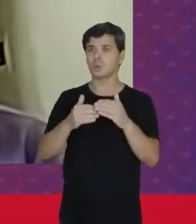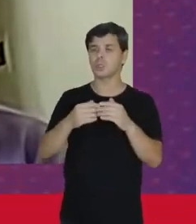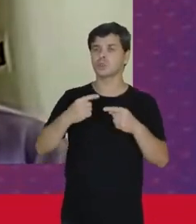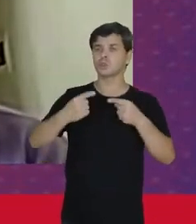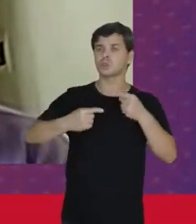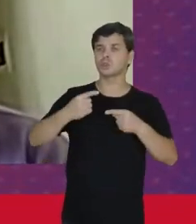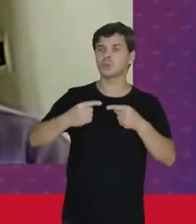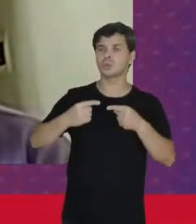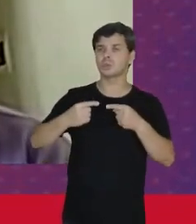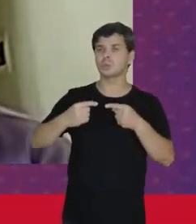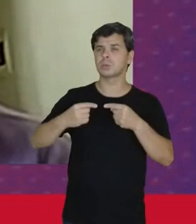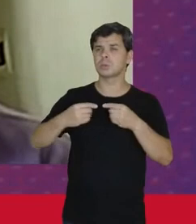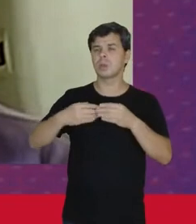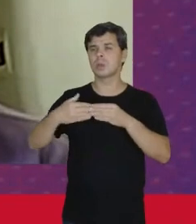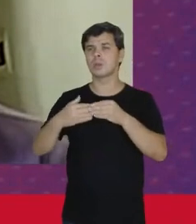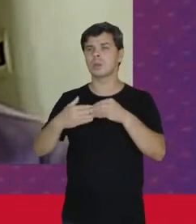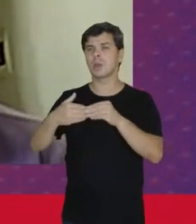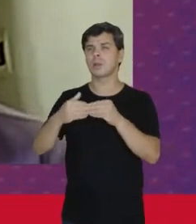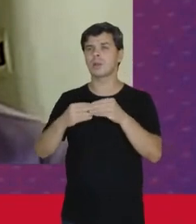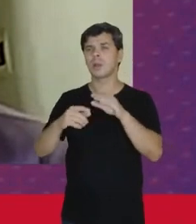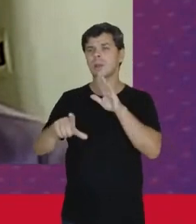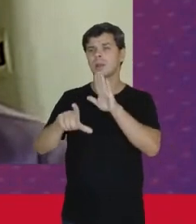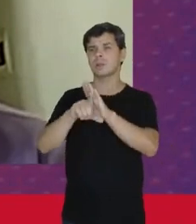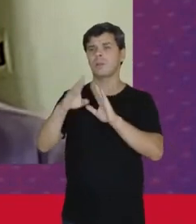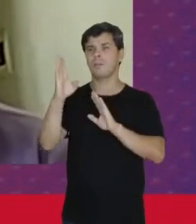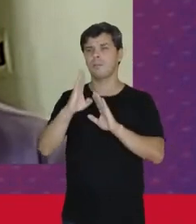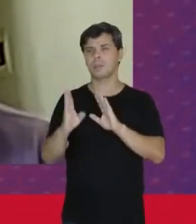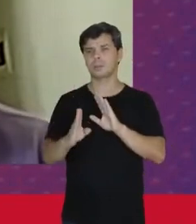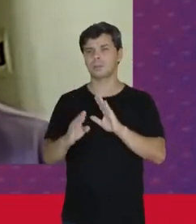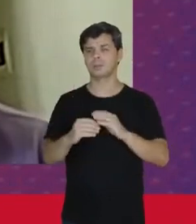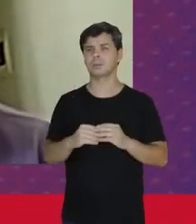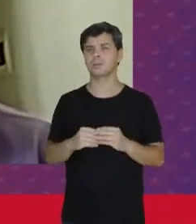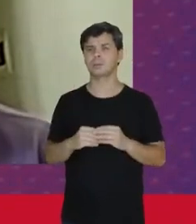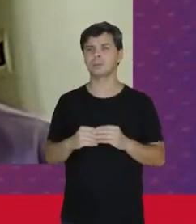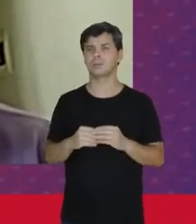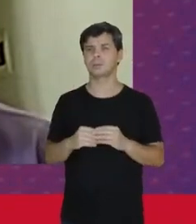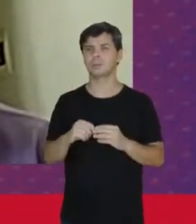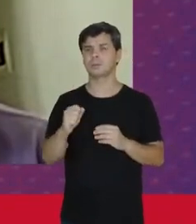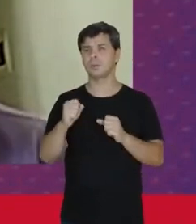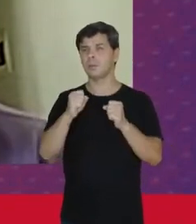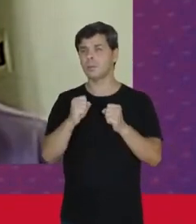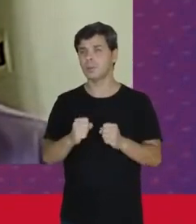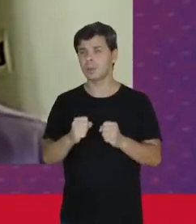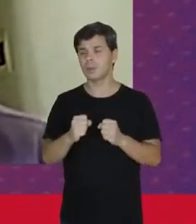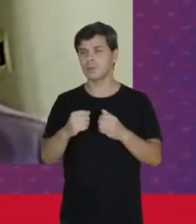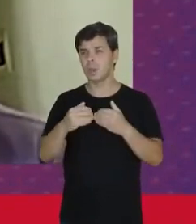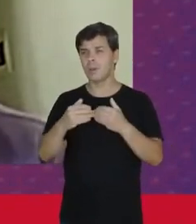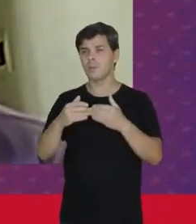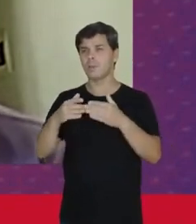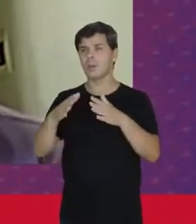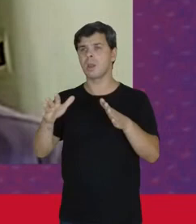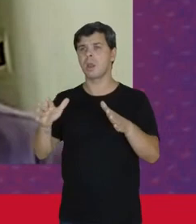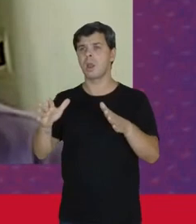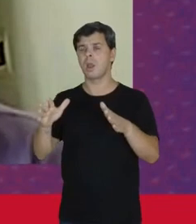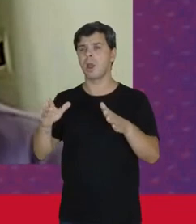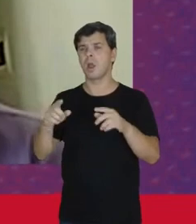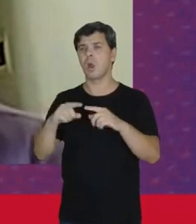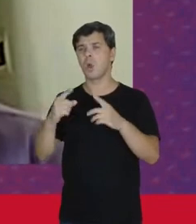discussão de flexibilização da legislação brasileira no sentido de poder ampliar ou